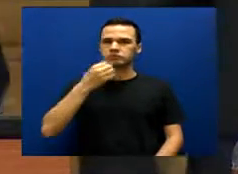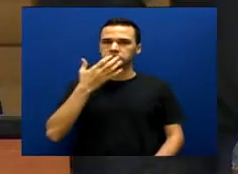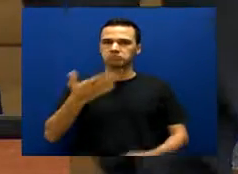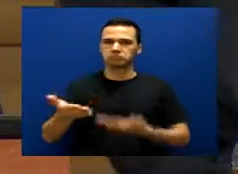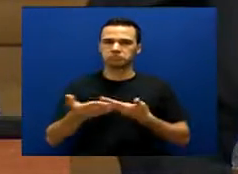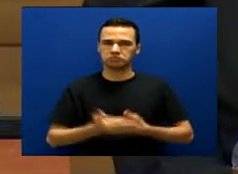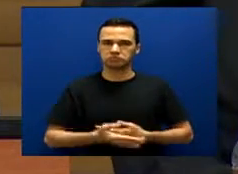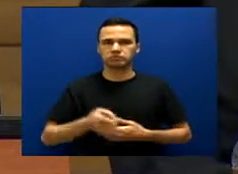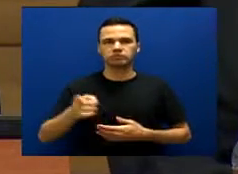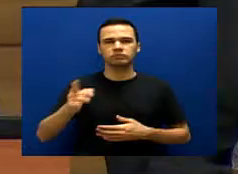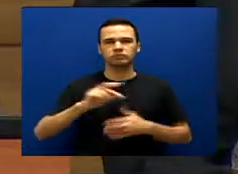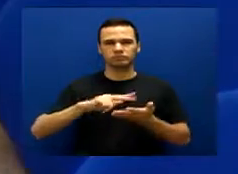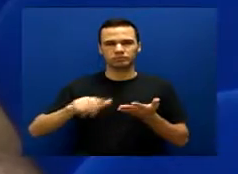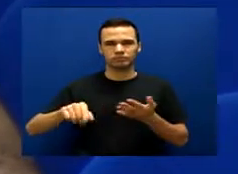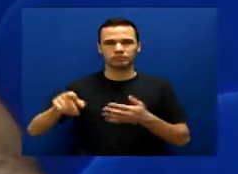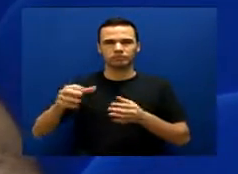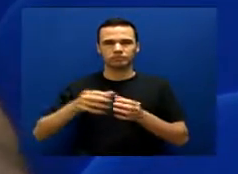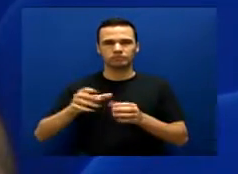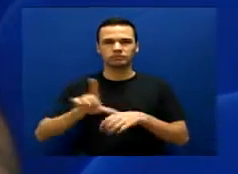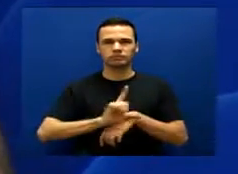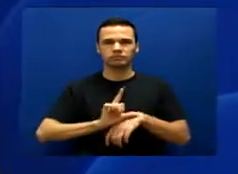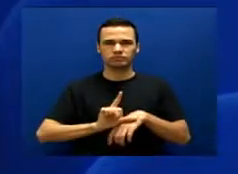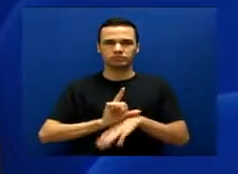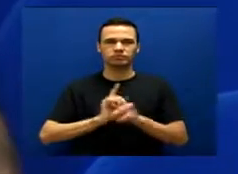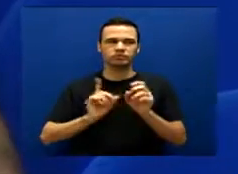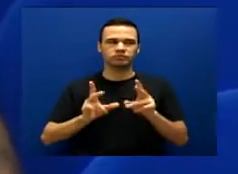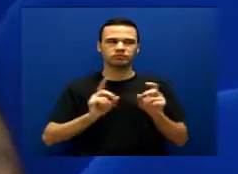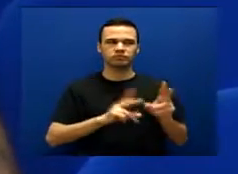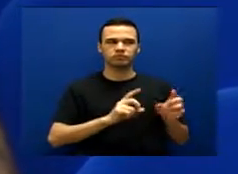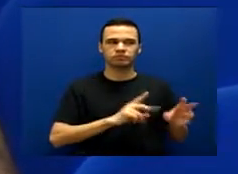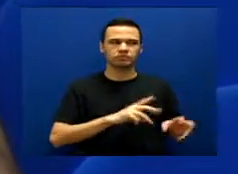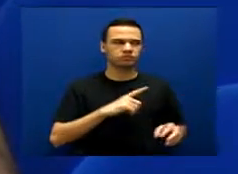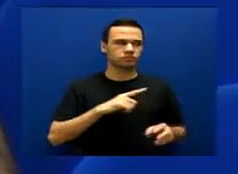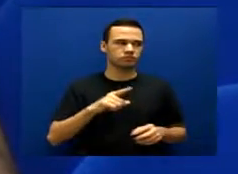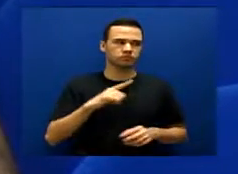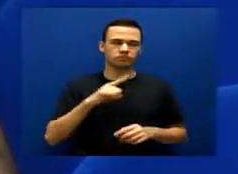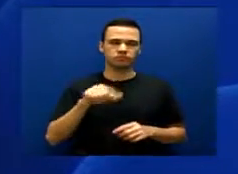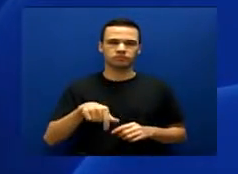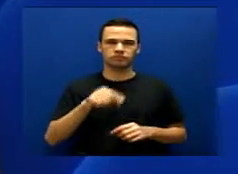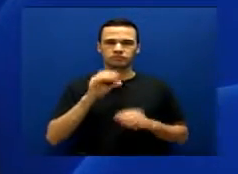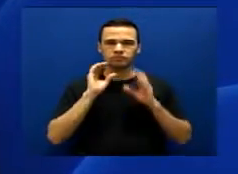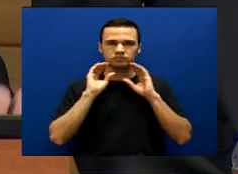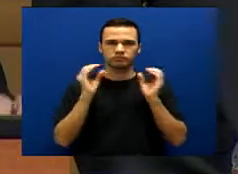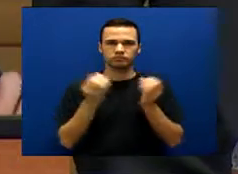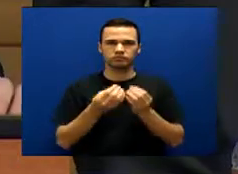grandes representantes aí do comércio ambulante alimentício. Seja bem-vindo a essa casa.